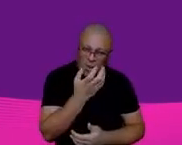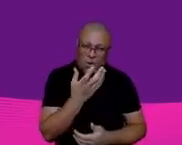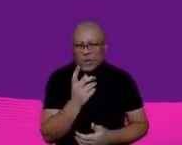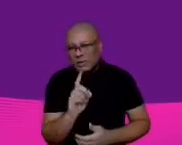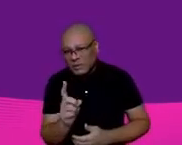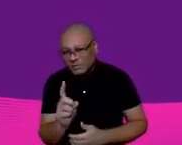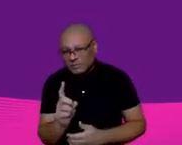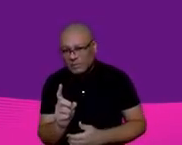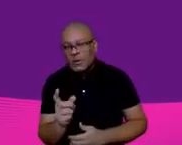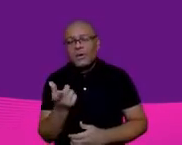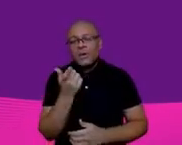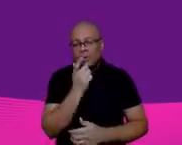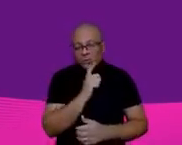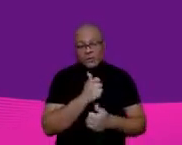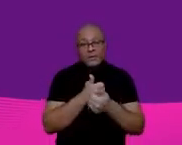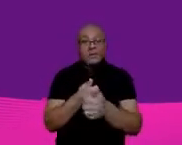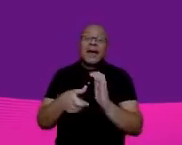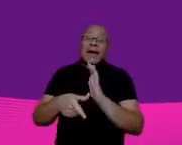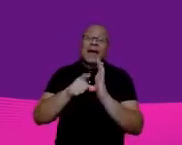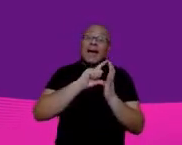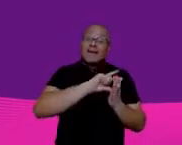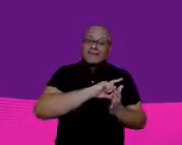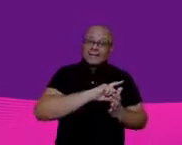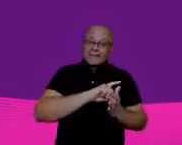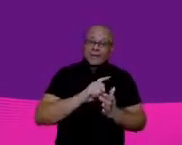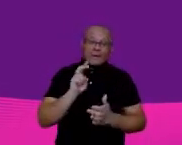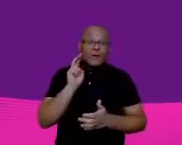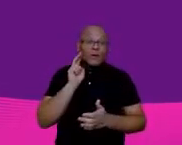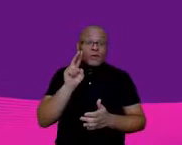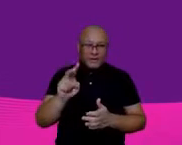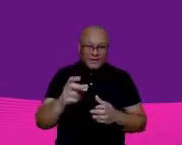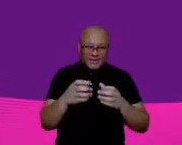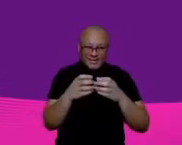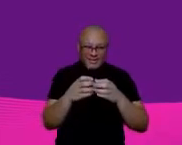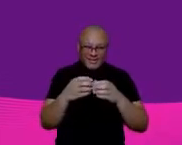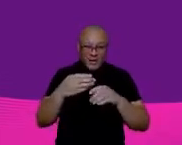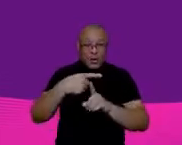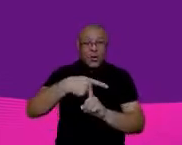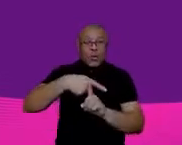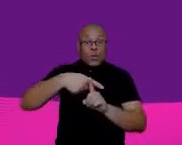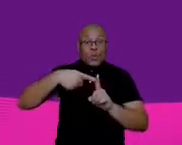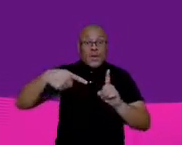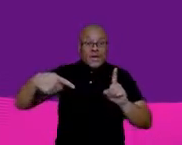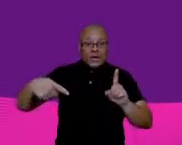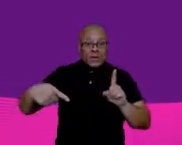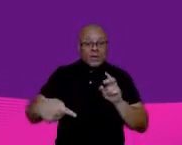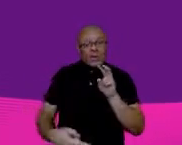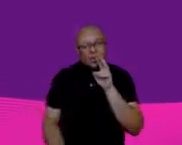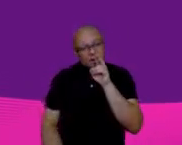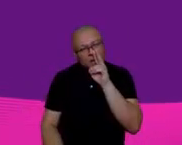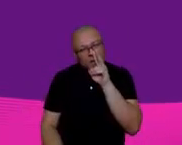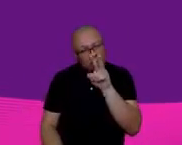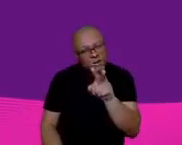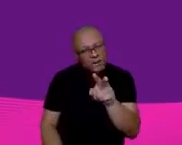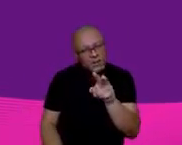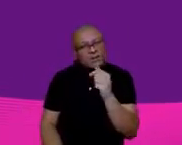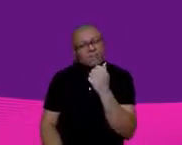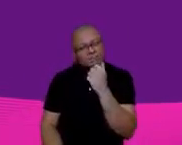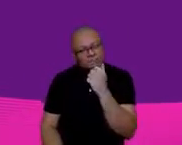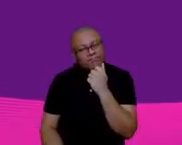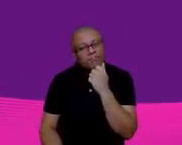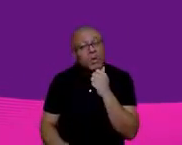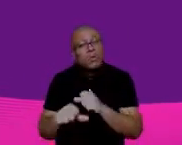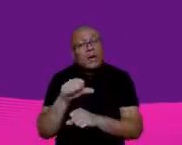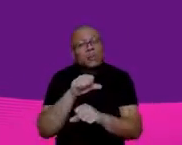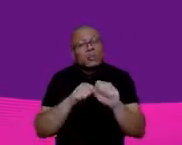vou para a parte central e vejam aqui, eu tenho a versão nativa e com